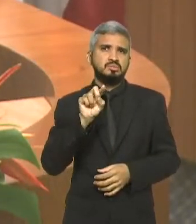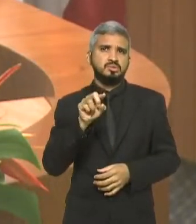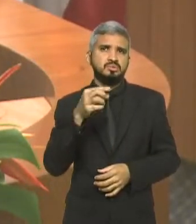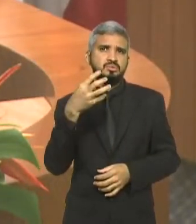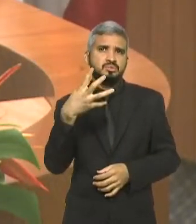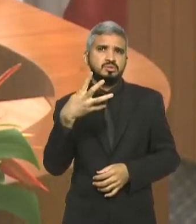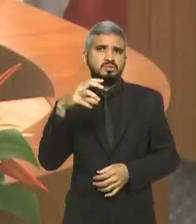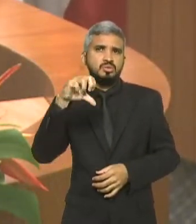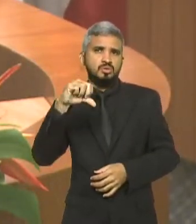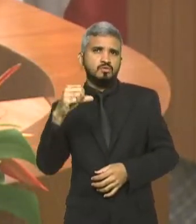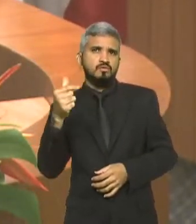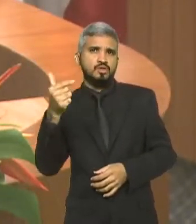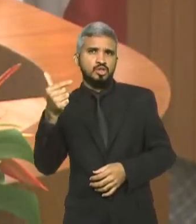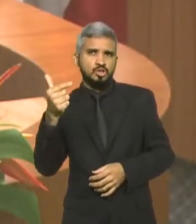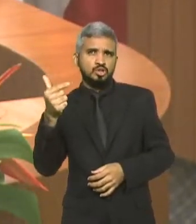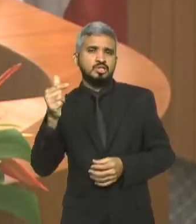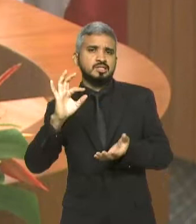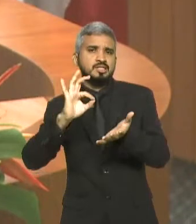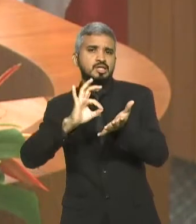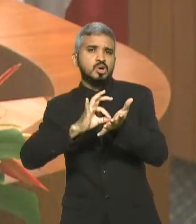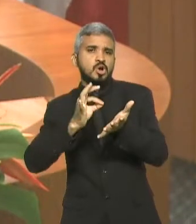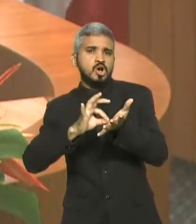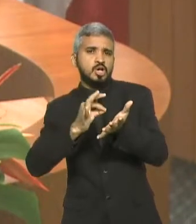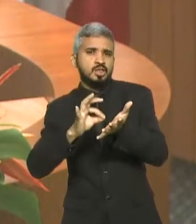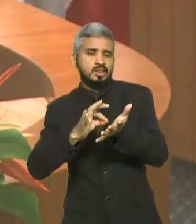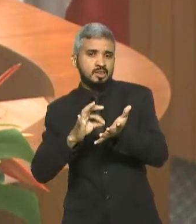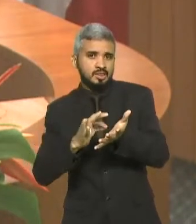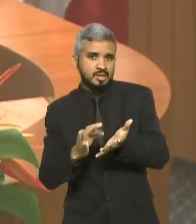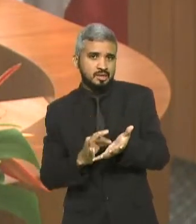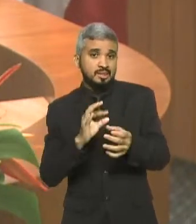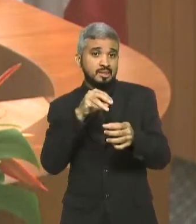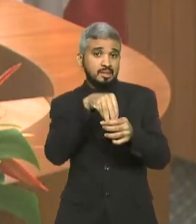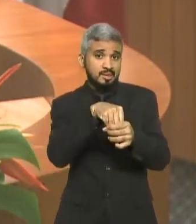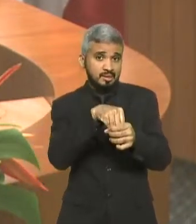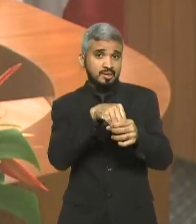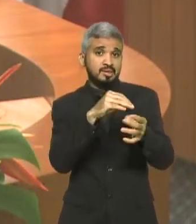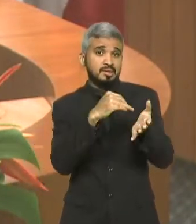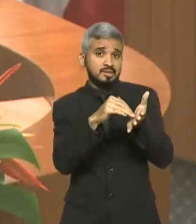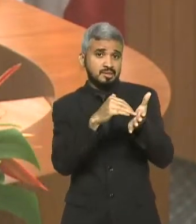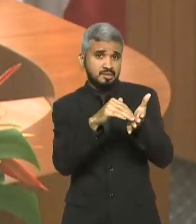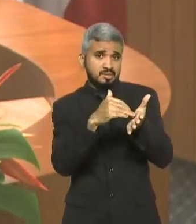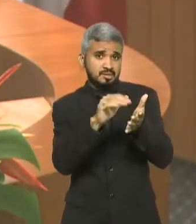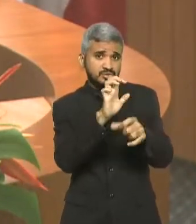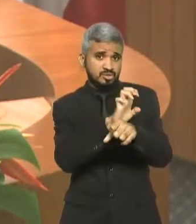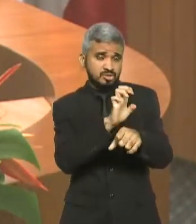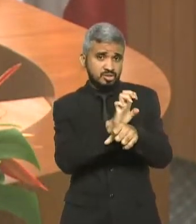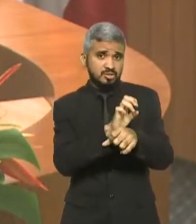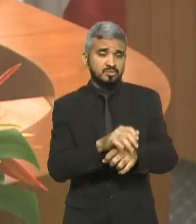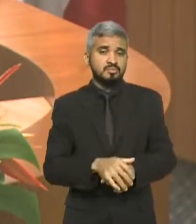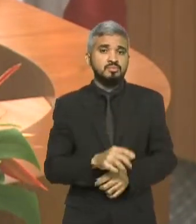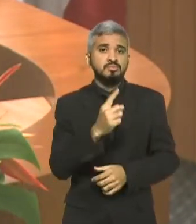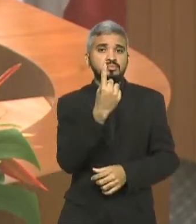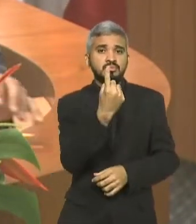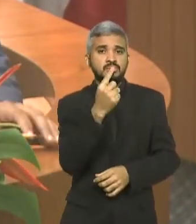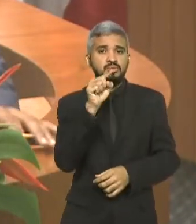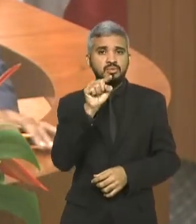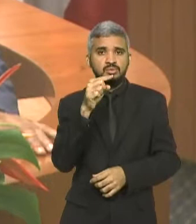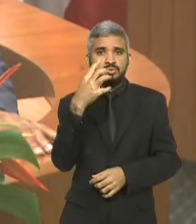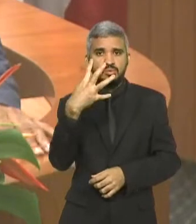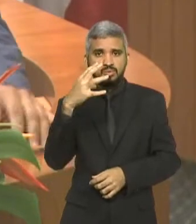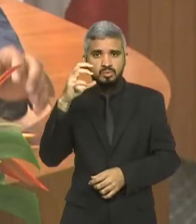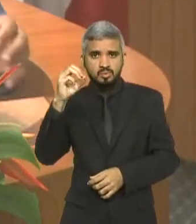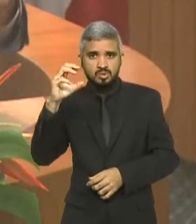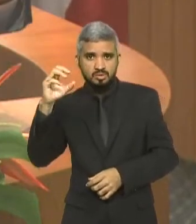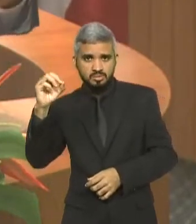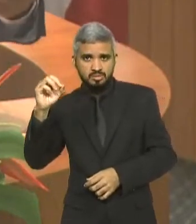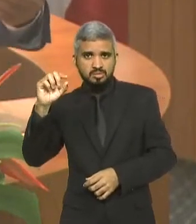5.492 cargos comissionados na administração direta, 1.400 em autarquias e 214 em